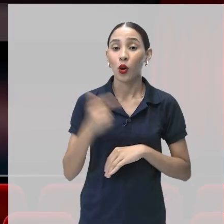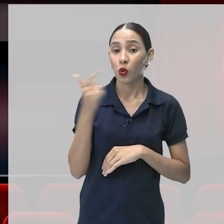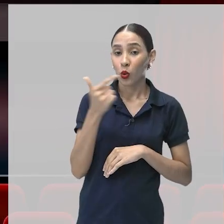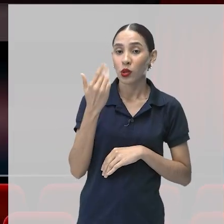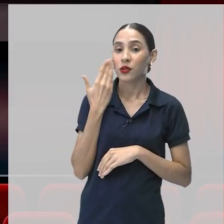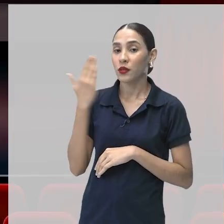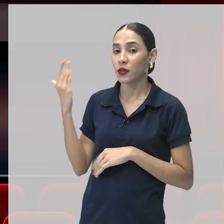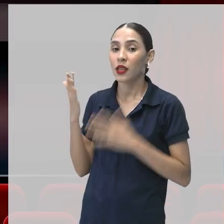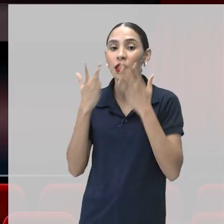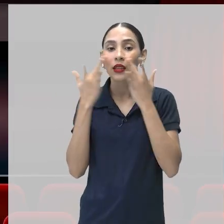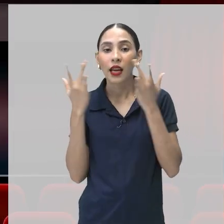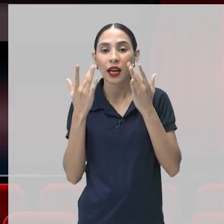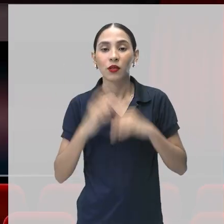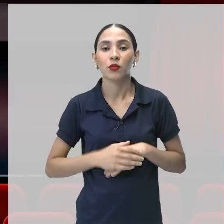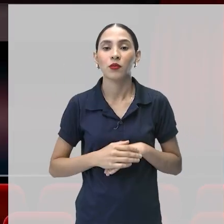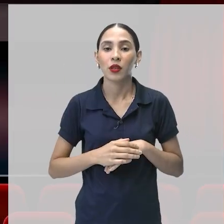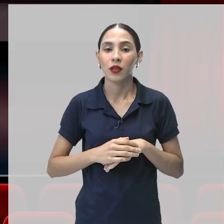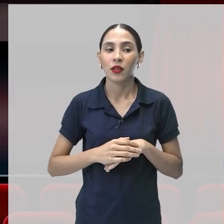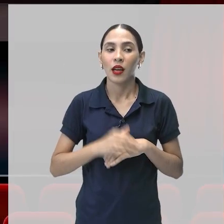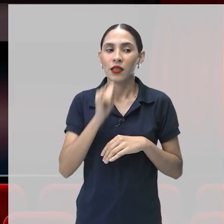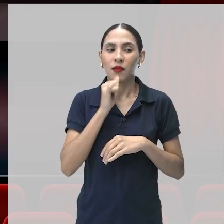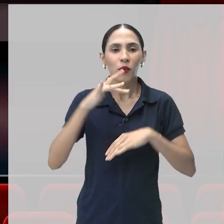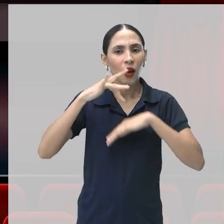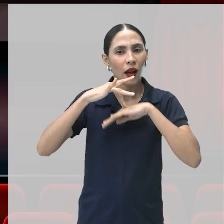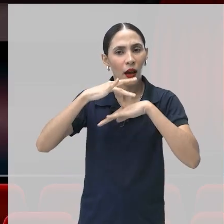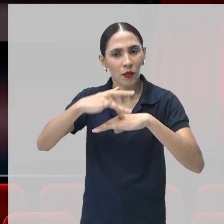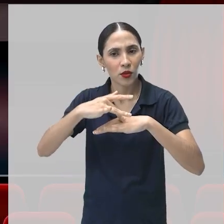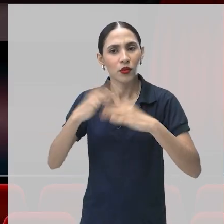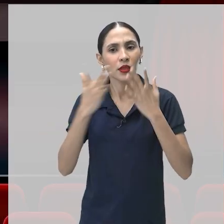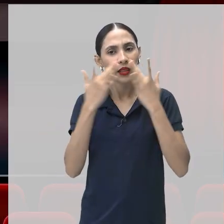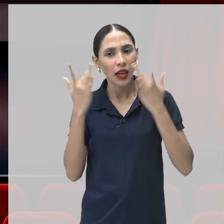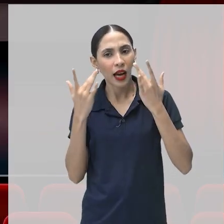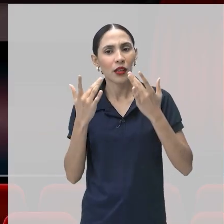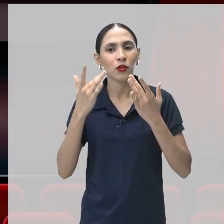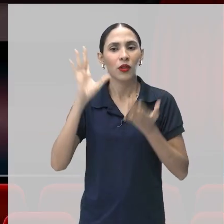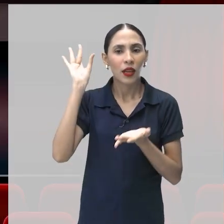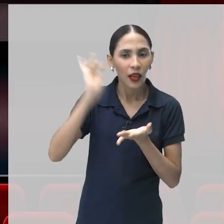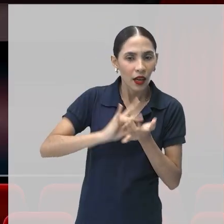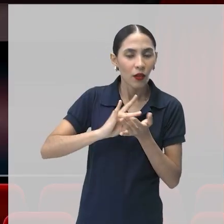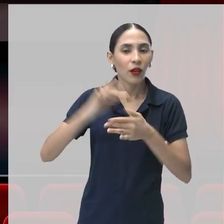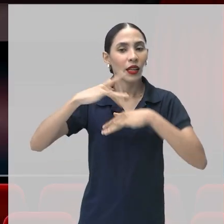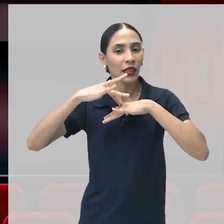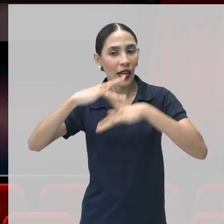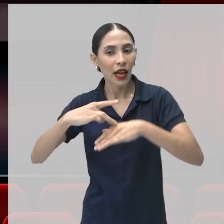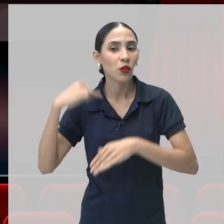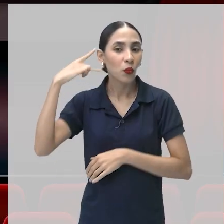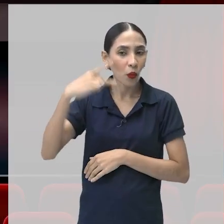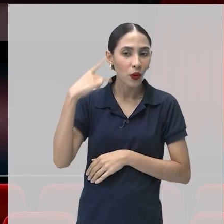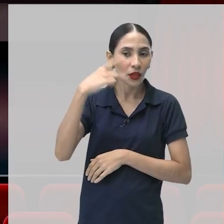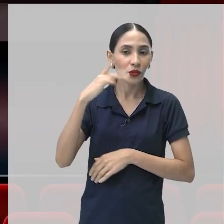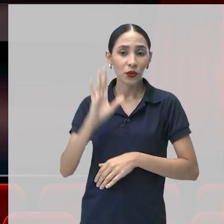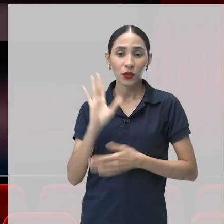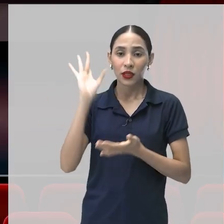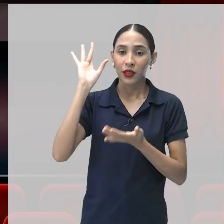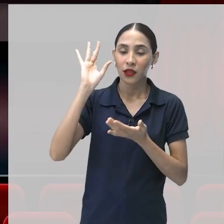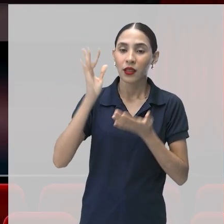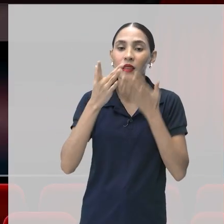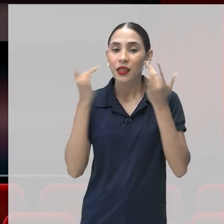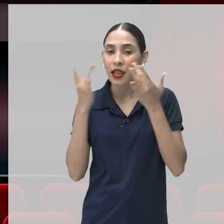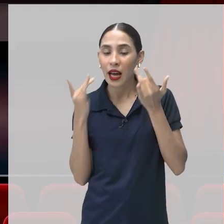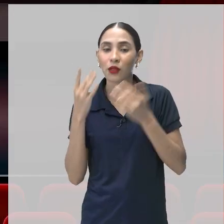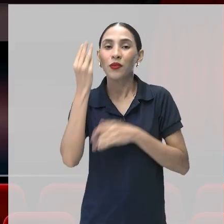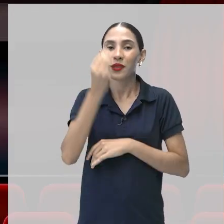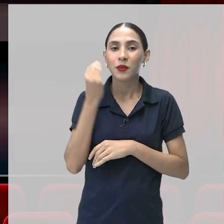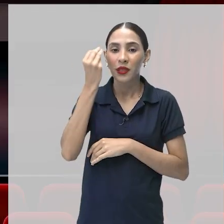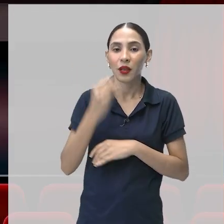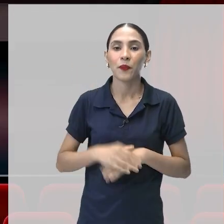temos teatro do absurdo, teatro realista, teatro político e teatro experimental. Teatro do